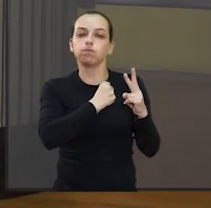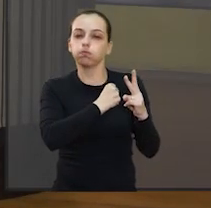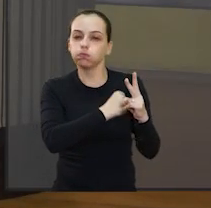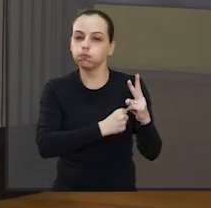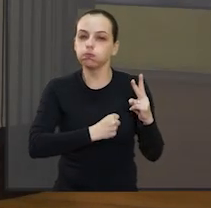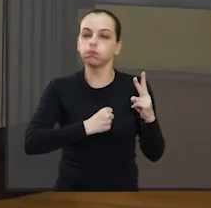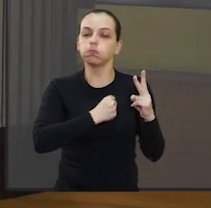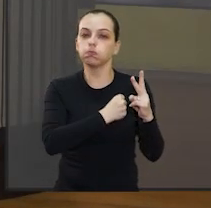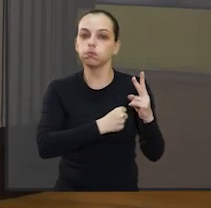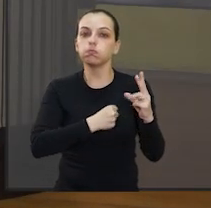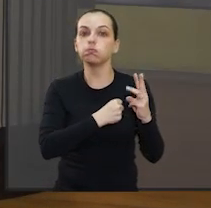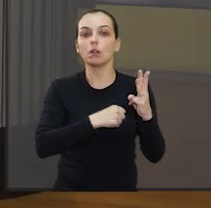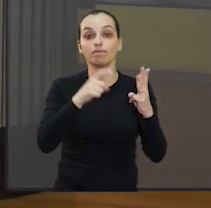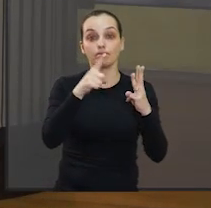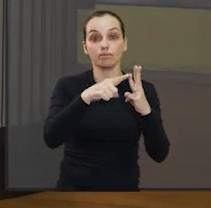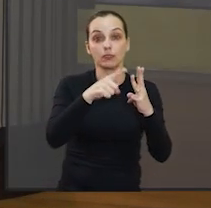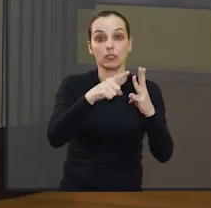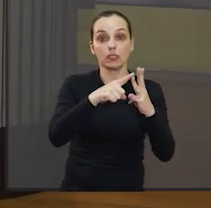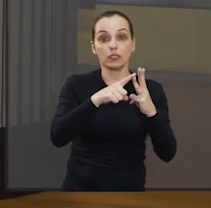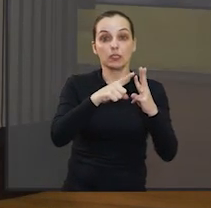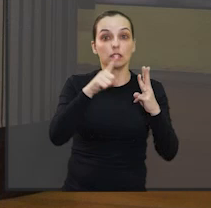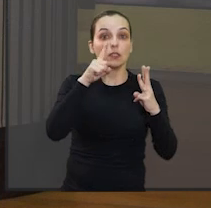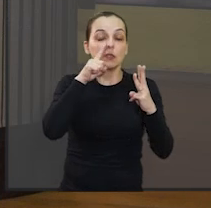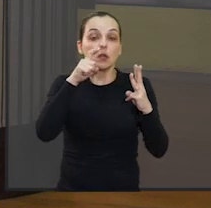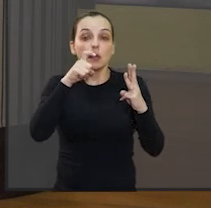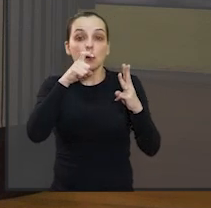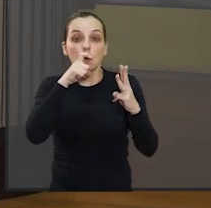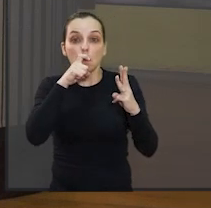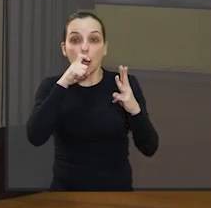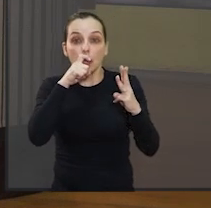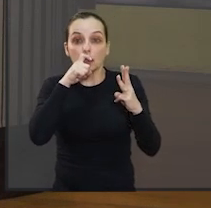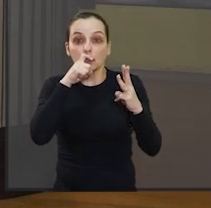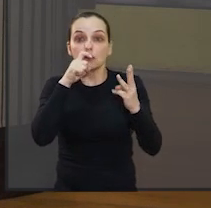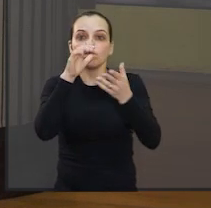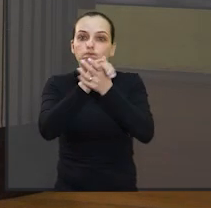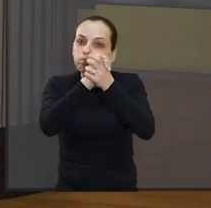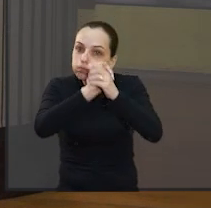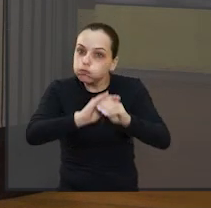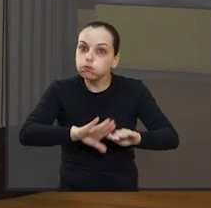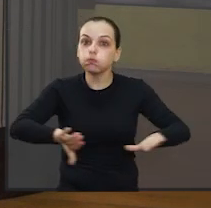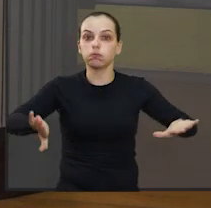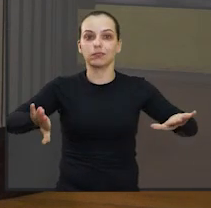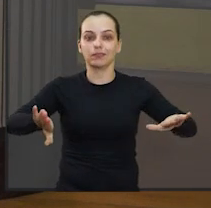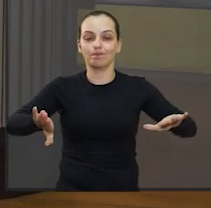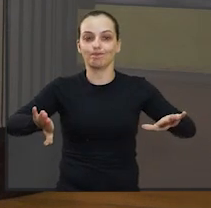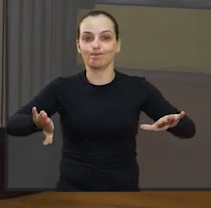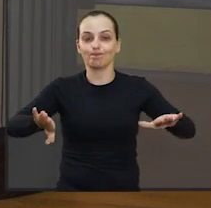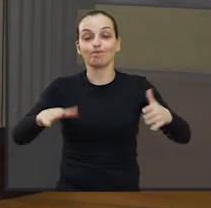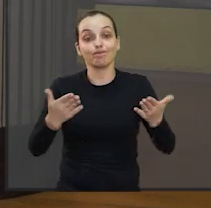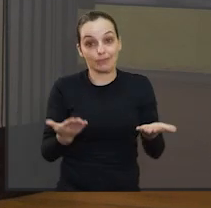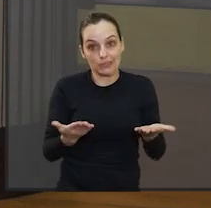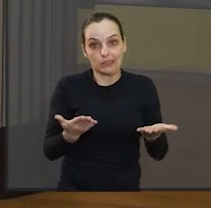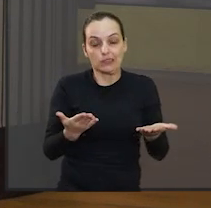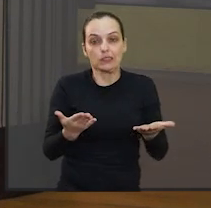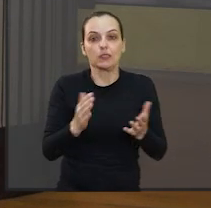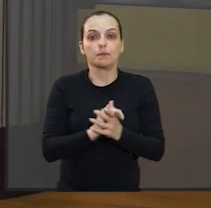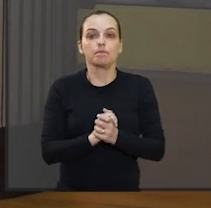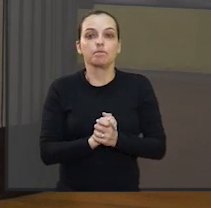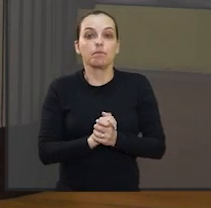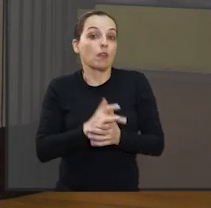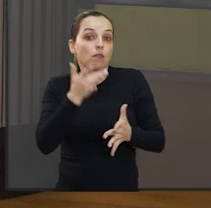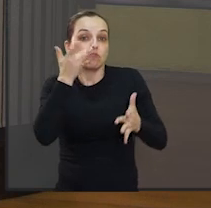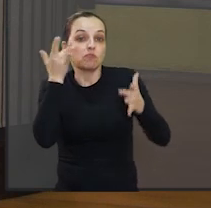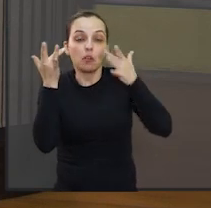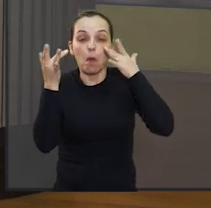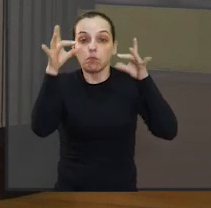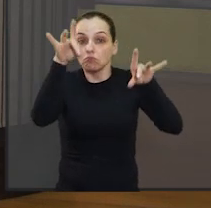né, toda essa experiência, todo esse pensar, faz a gente tentar buscar os melhores jeitos de conversar com ela, mesmo